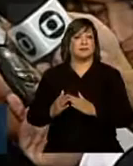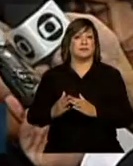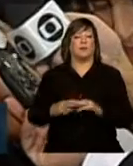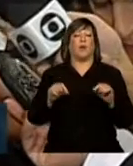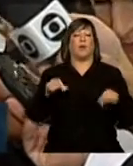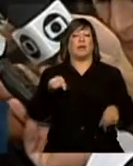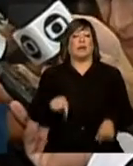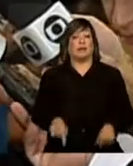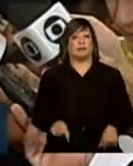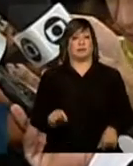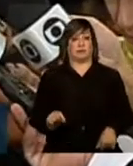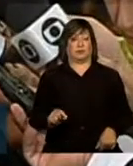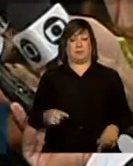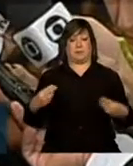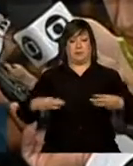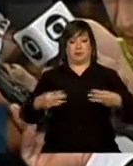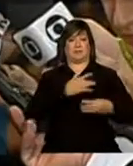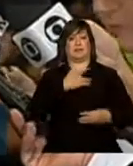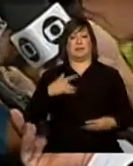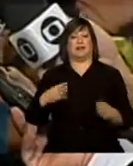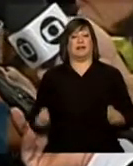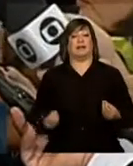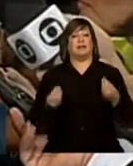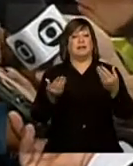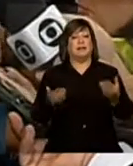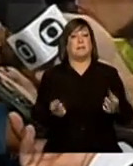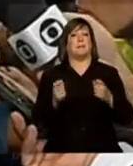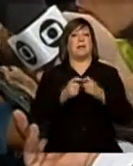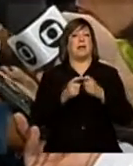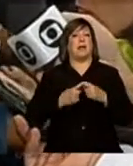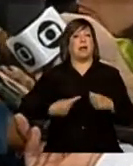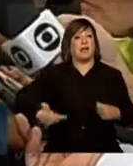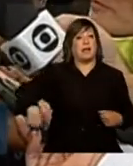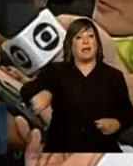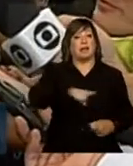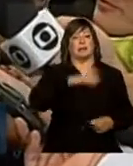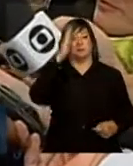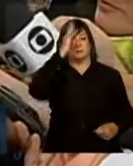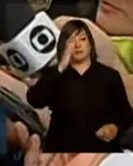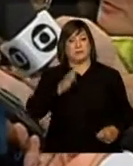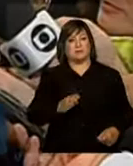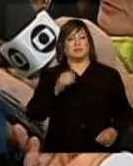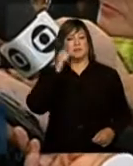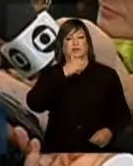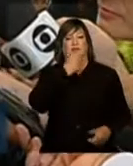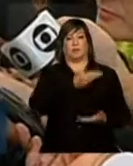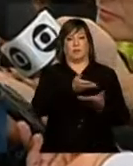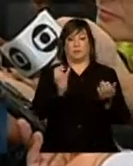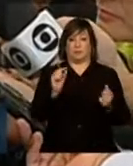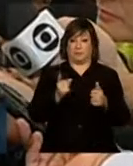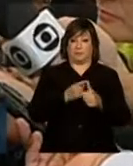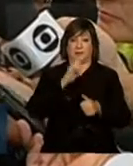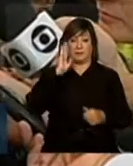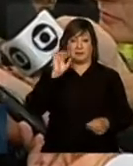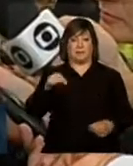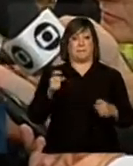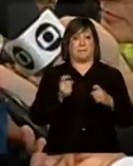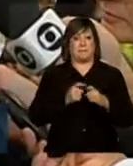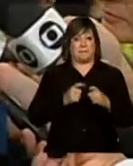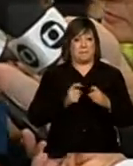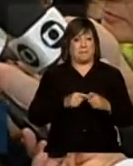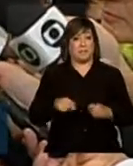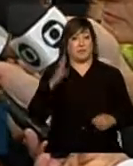que move o Ministério da Saúde é levar médicos para esses brasileiros e brasileiras. Em primeiro lugar, médicos